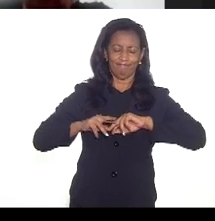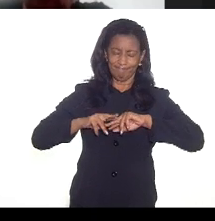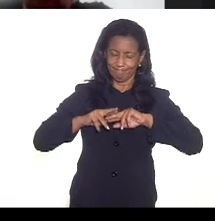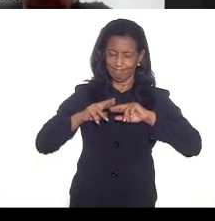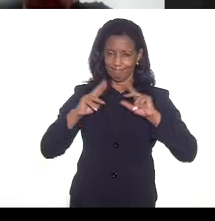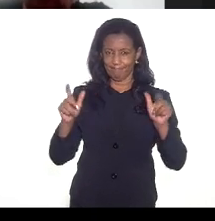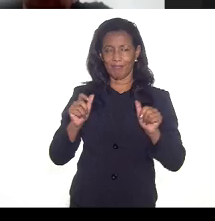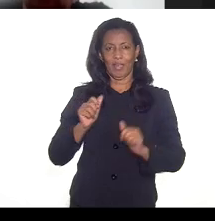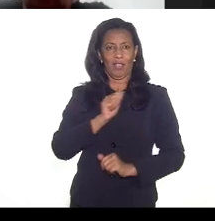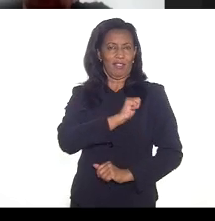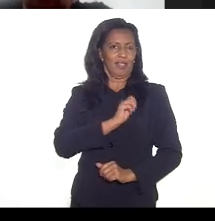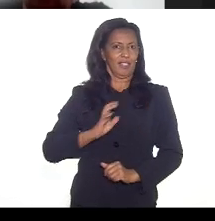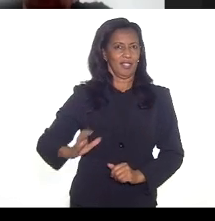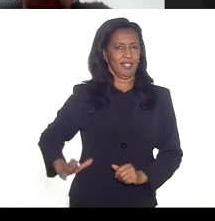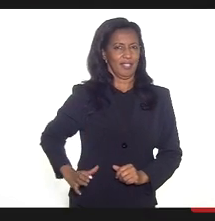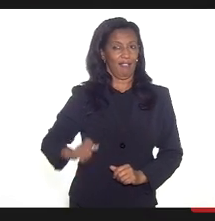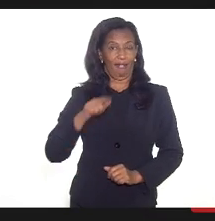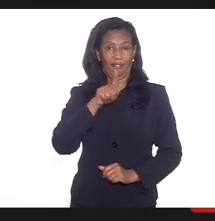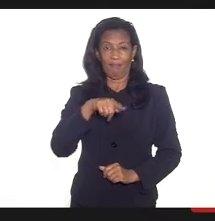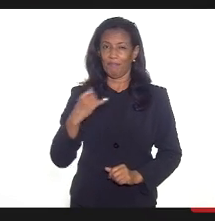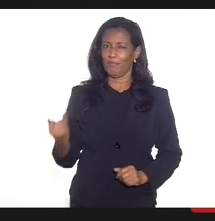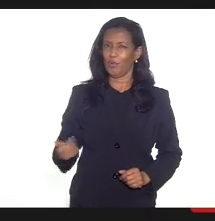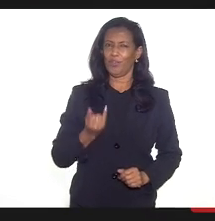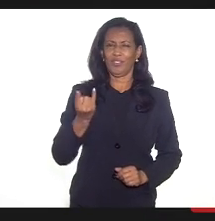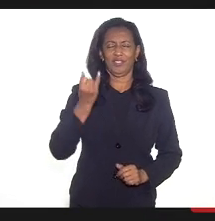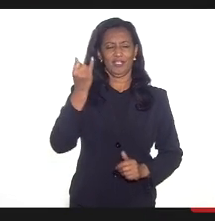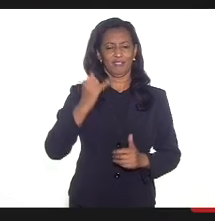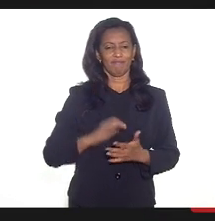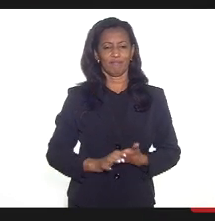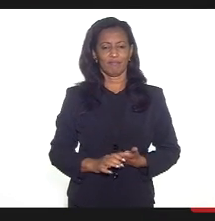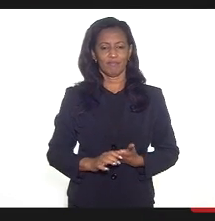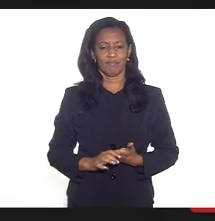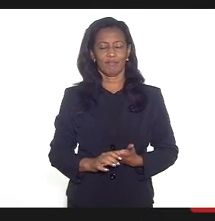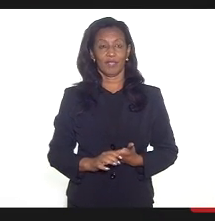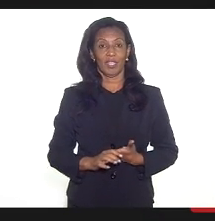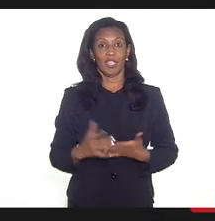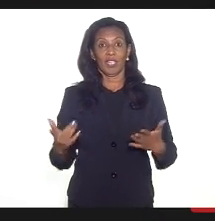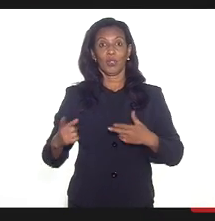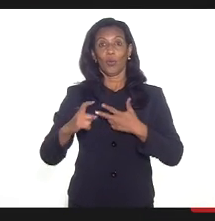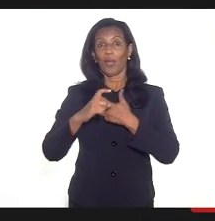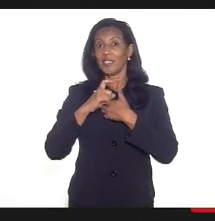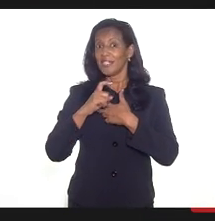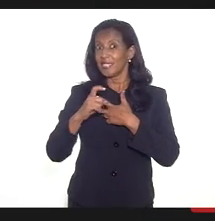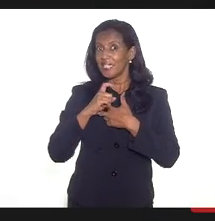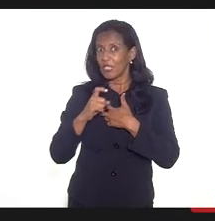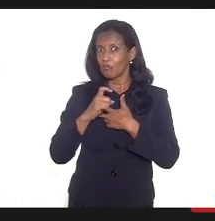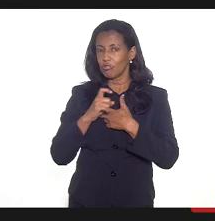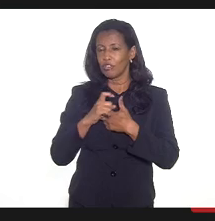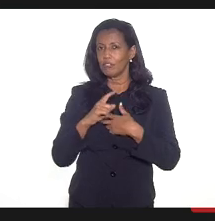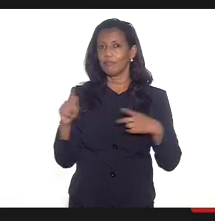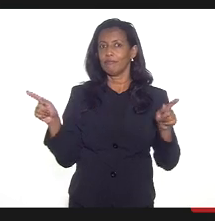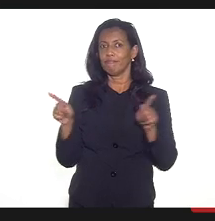o André Siciliano, foi muito importante. E no executivo, a gente tem que falar aqui, né?